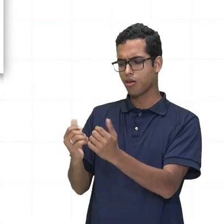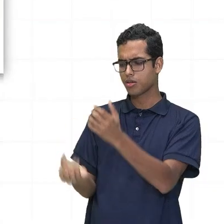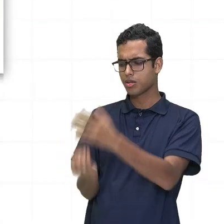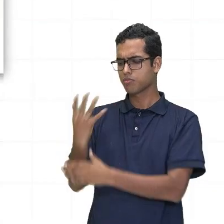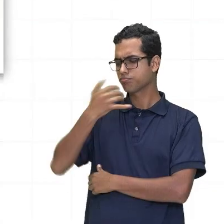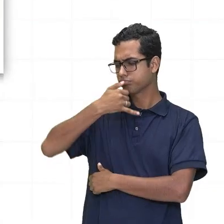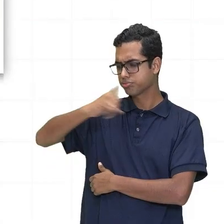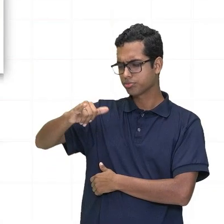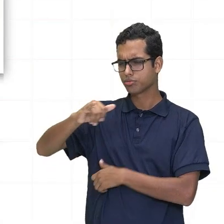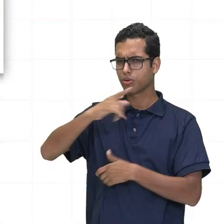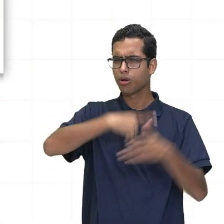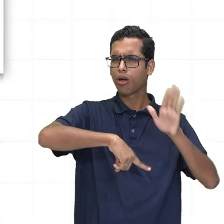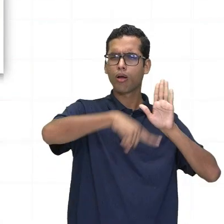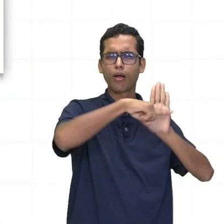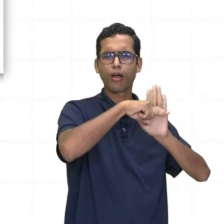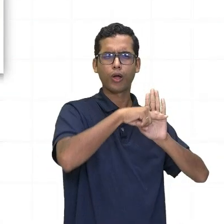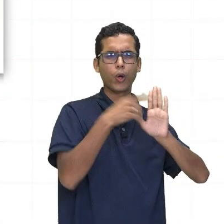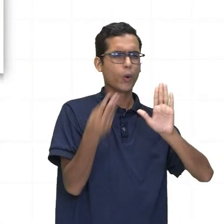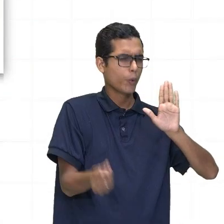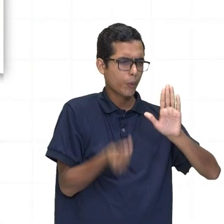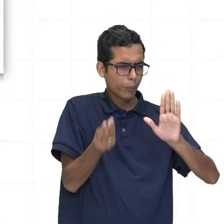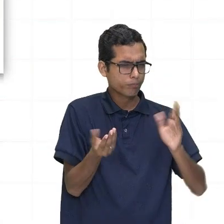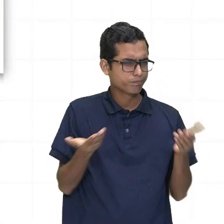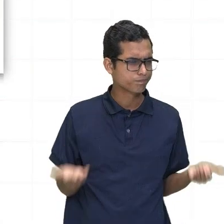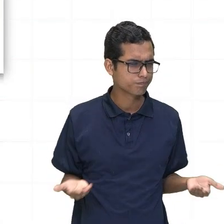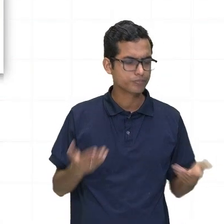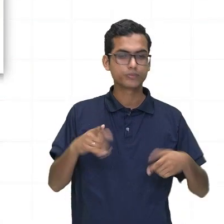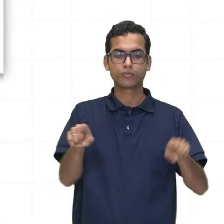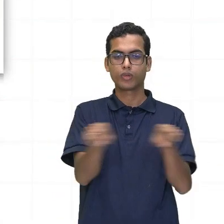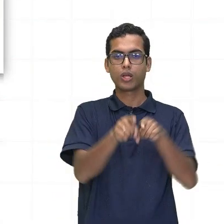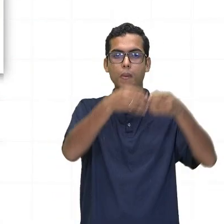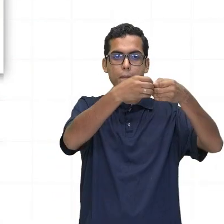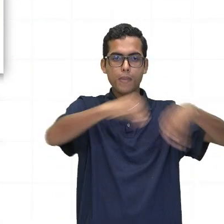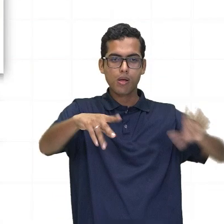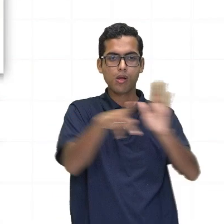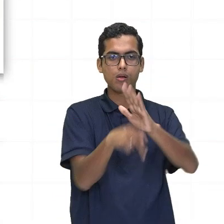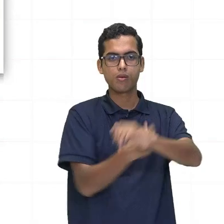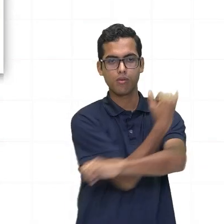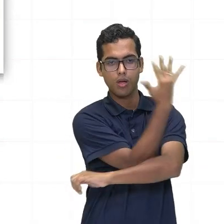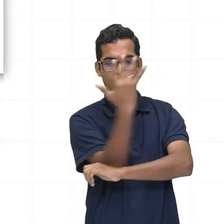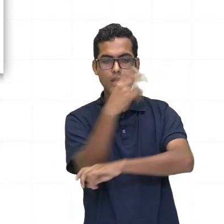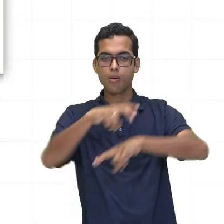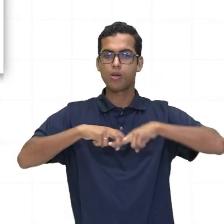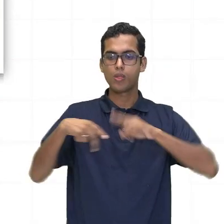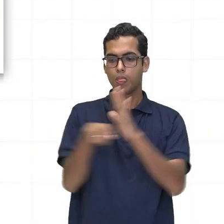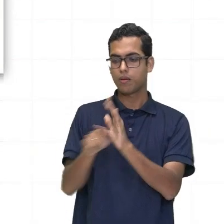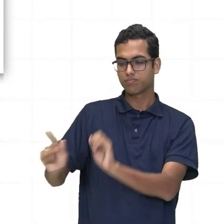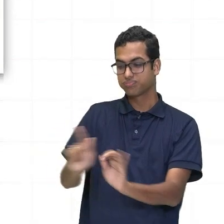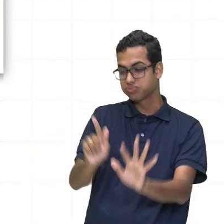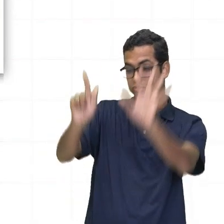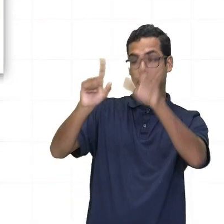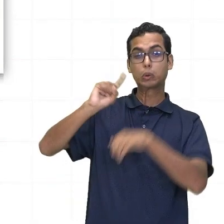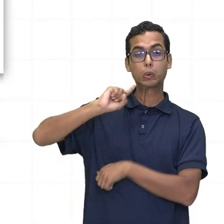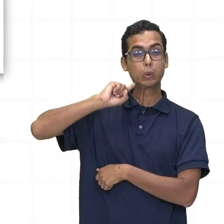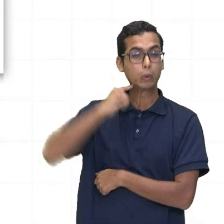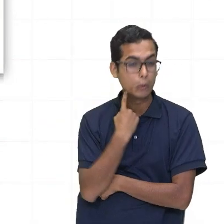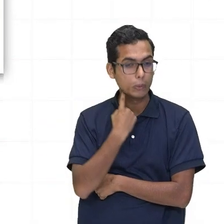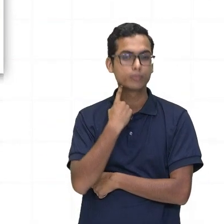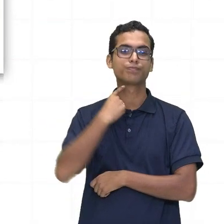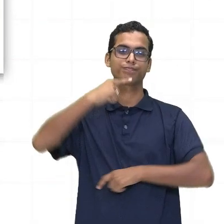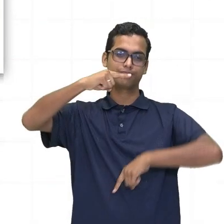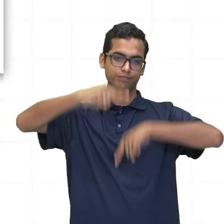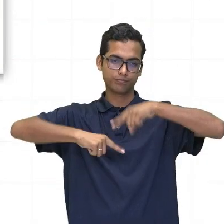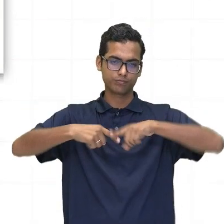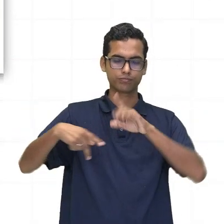primeiro ponto, o alto impacto ambiental, né? Nós temos a emissão de gases poluentes e material particulado aí durante